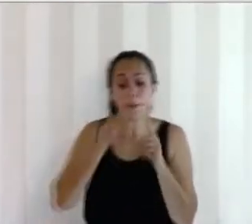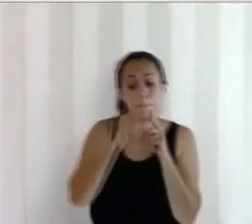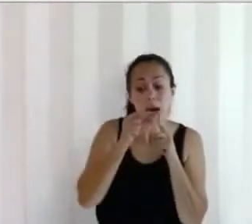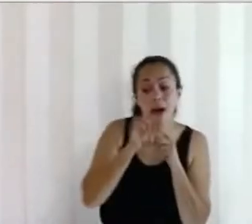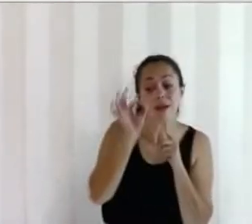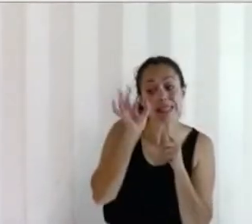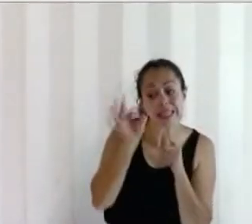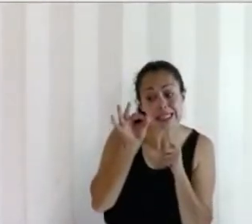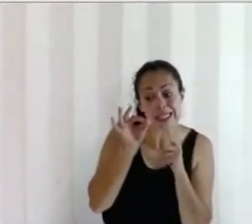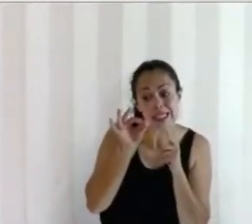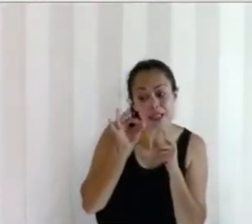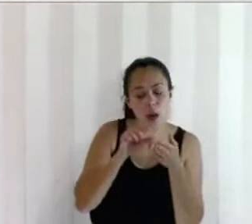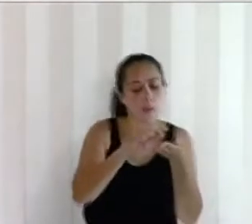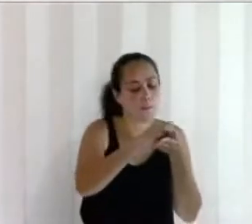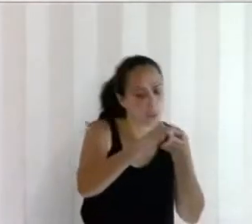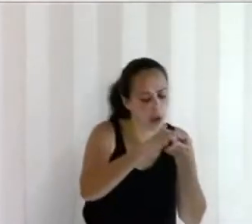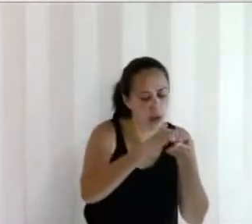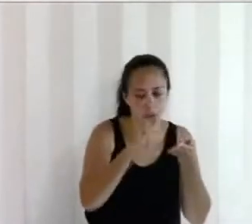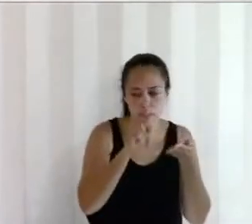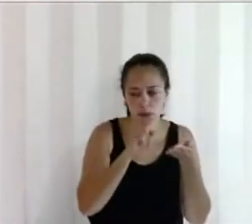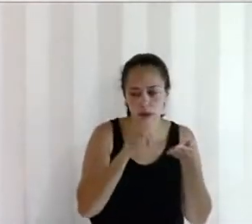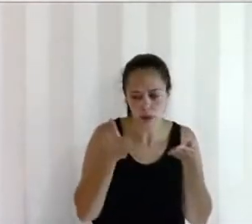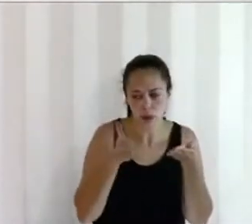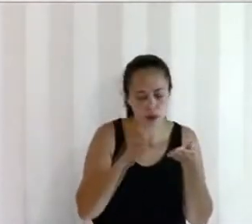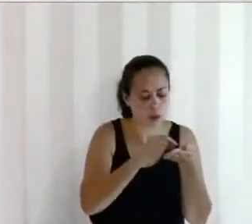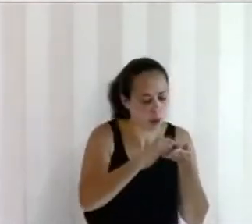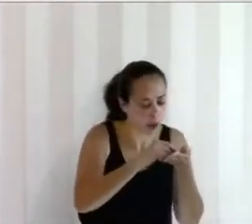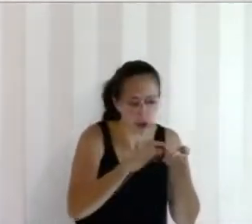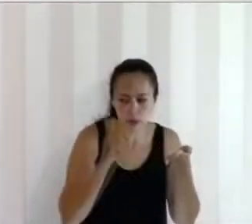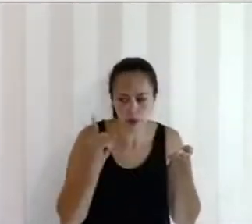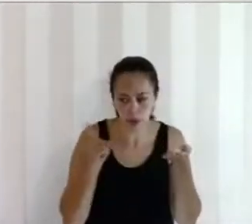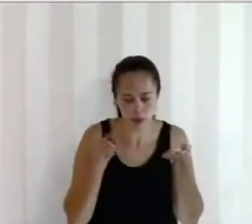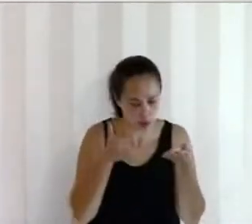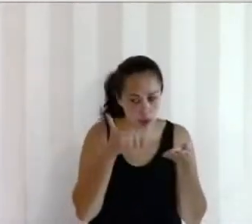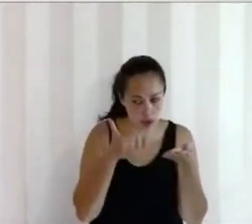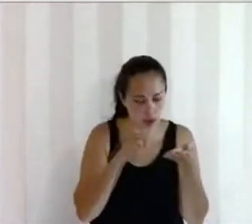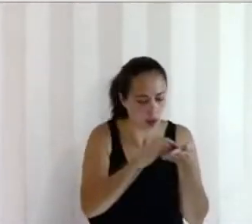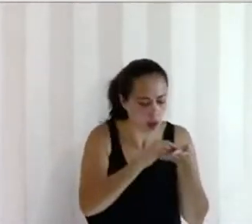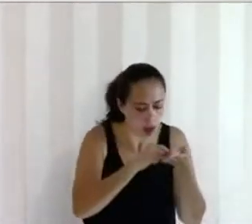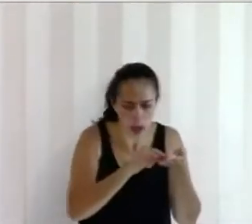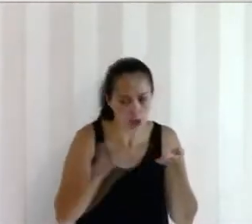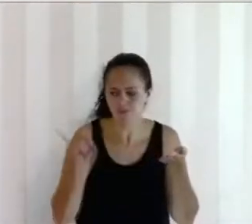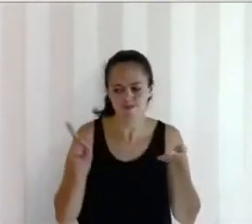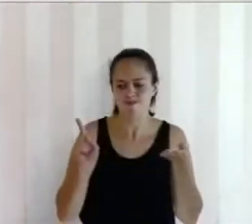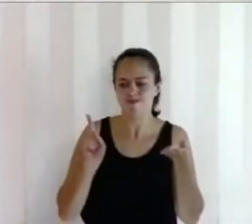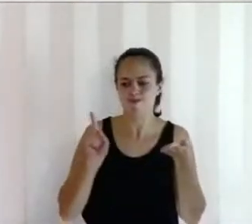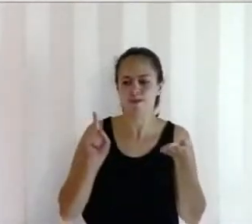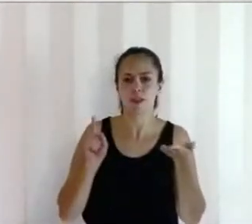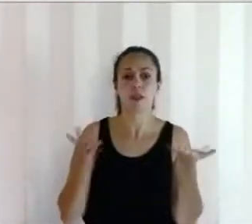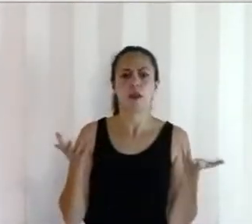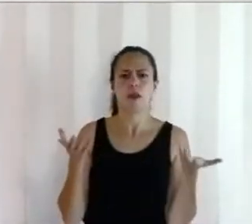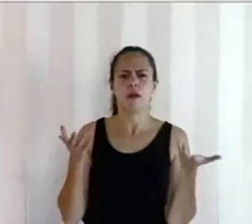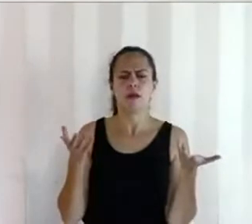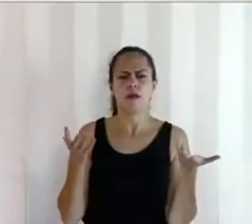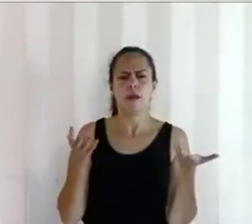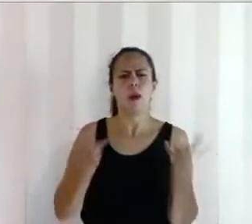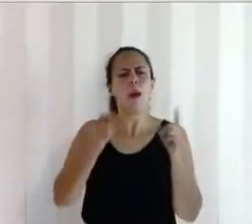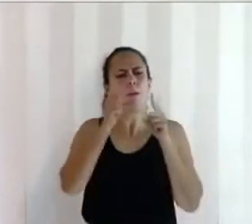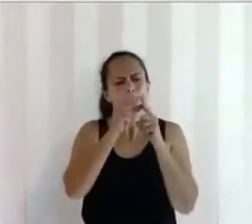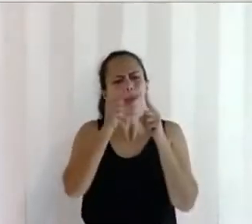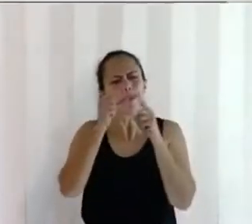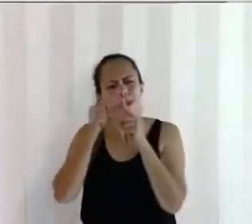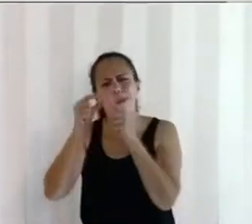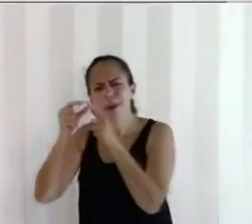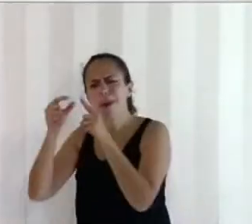no mandamento, mas se tornou regra. Mais do que isso ainda, mel para se colocar